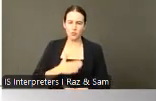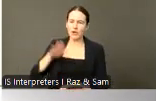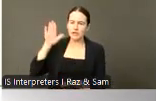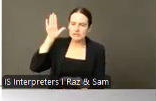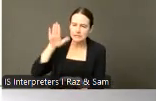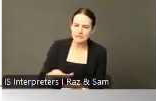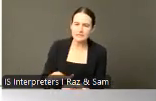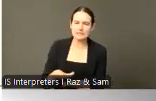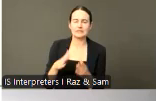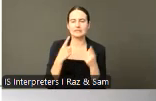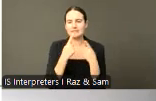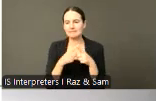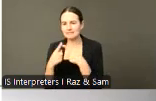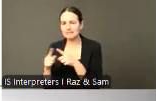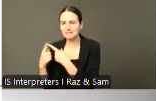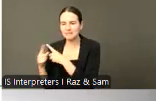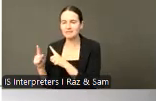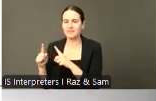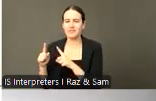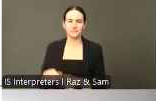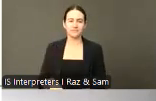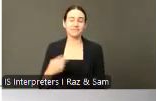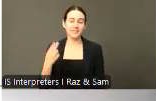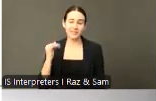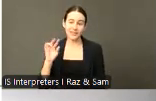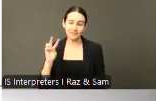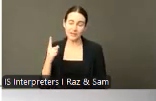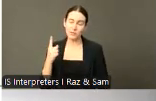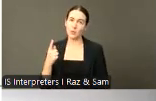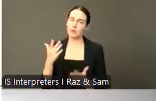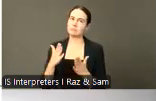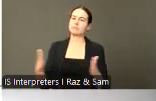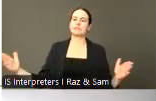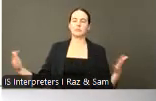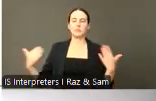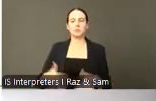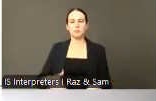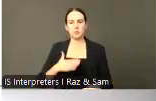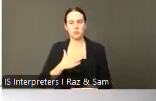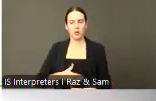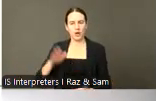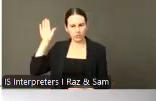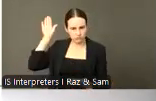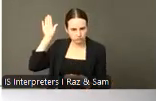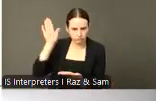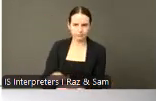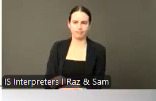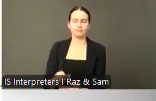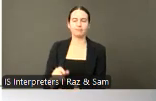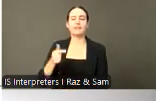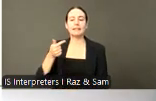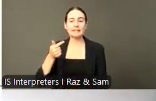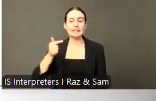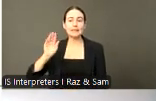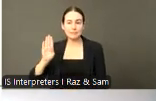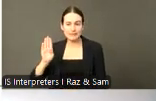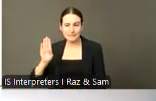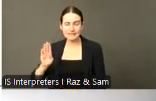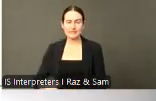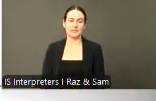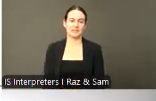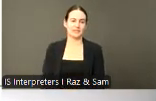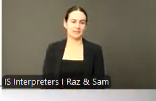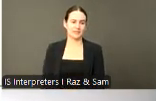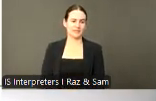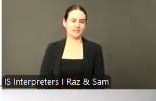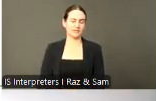as doenças, a arsenicíase, a lepra e tracoma, tuberculose, a emissão da